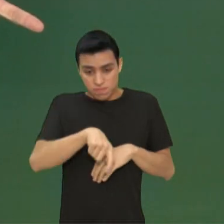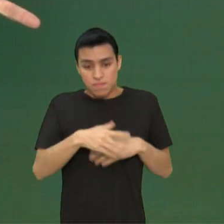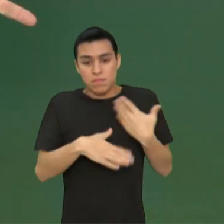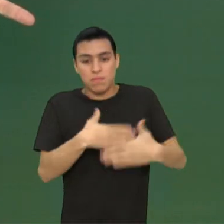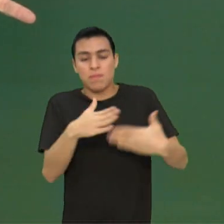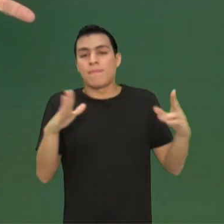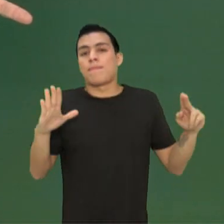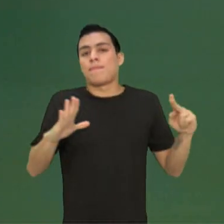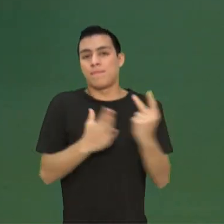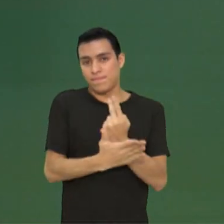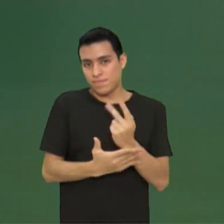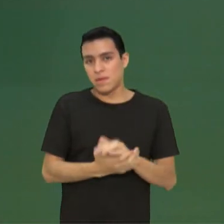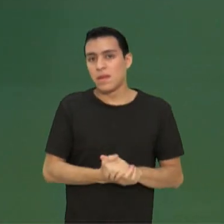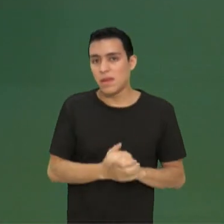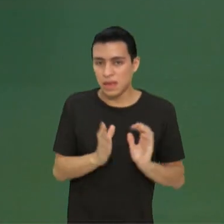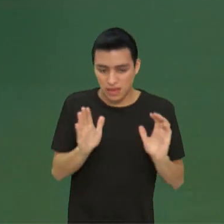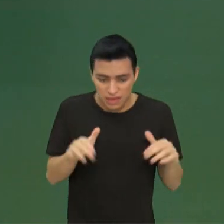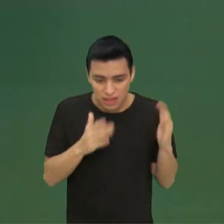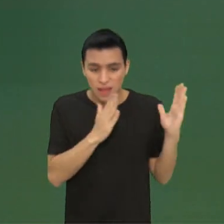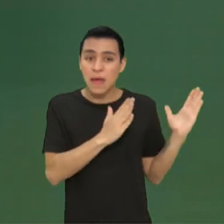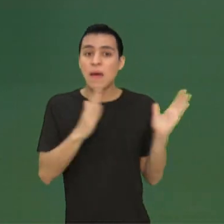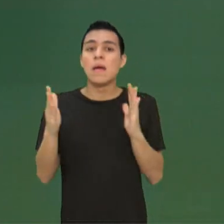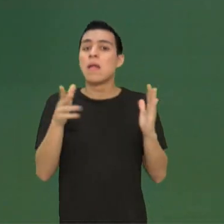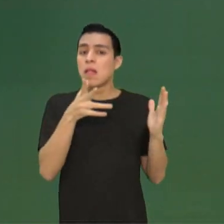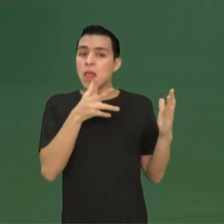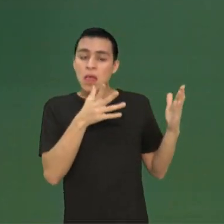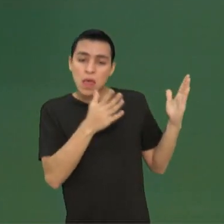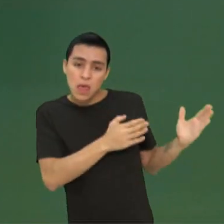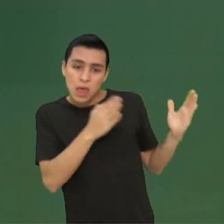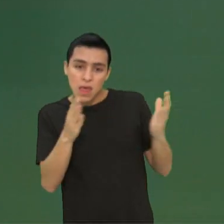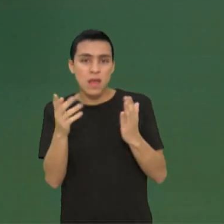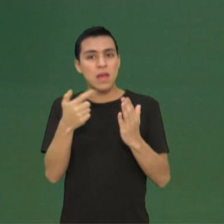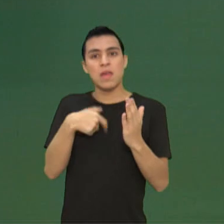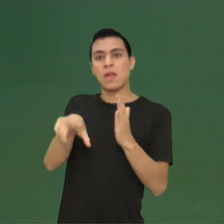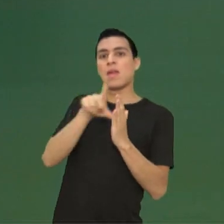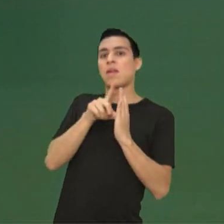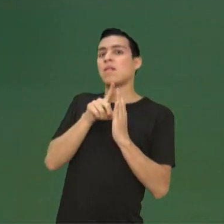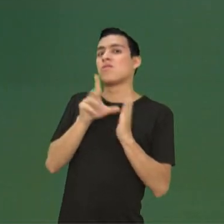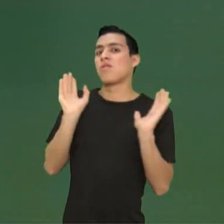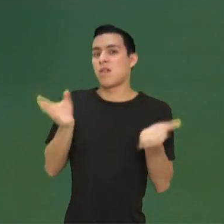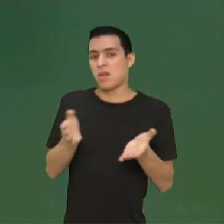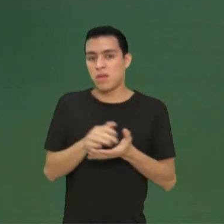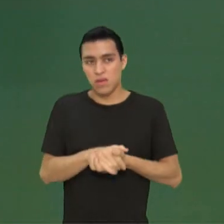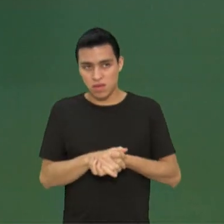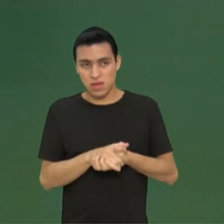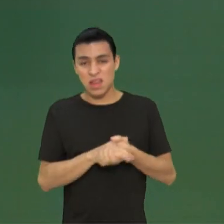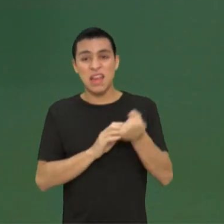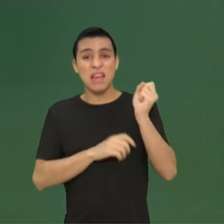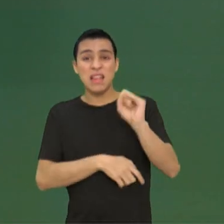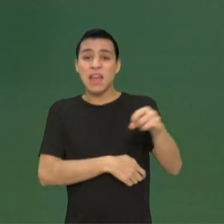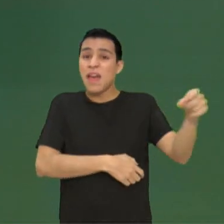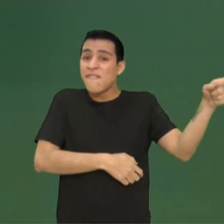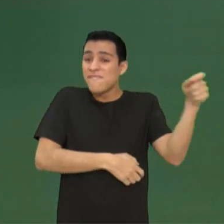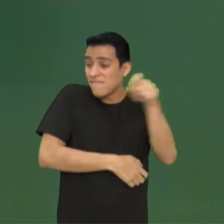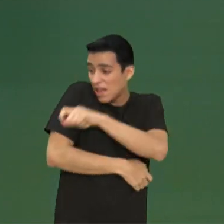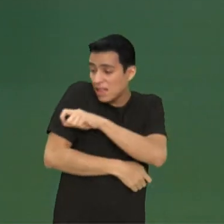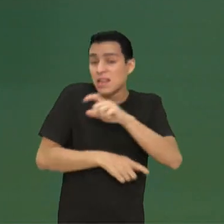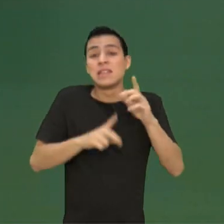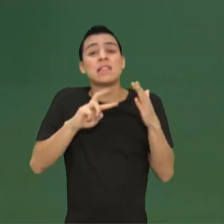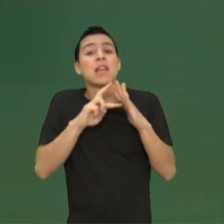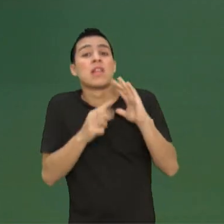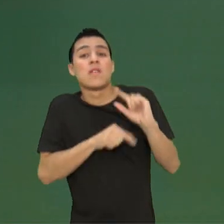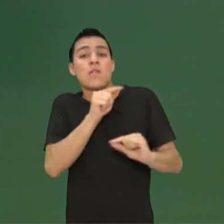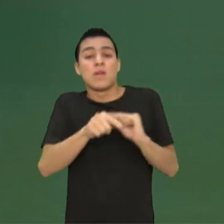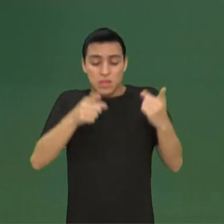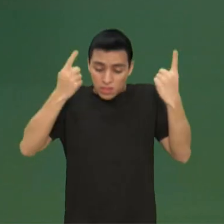acontecer. Então, um processo bem longo, eu já estou bem adiantado. Quando eu trago uma vacina, eu faço com que a